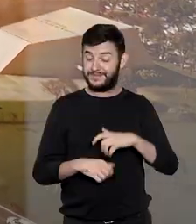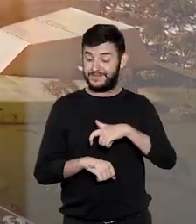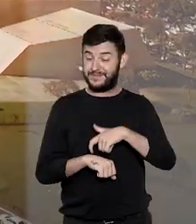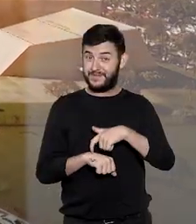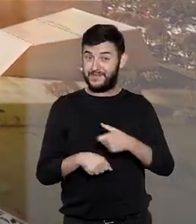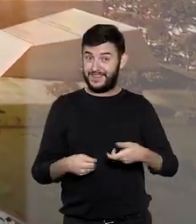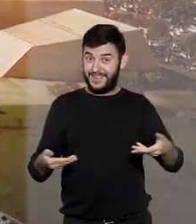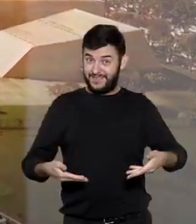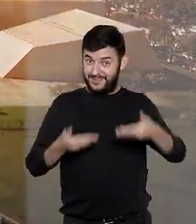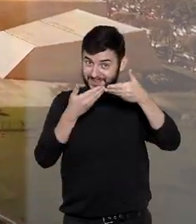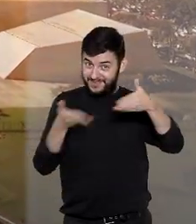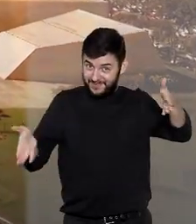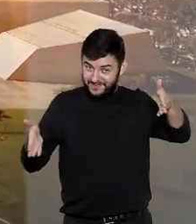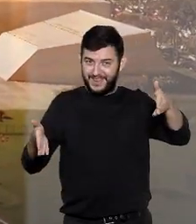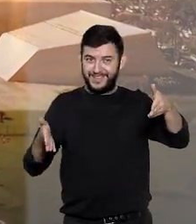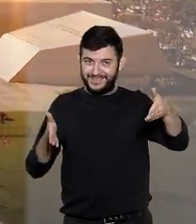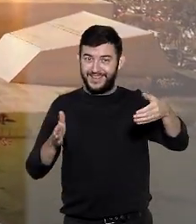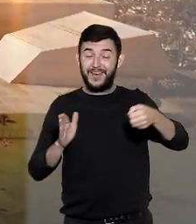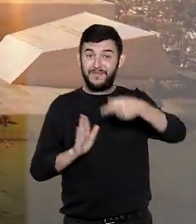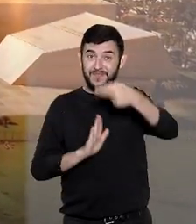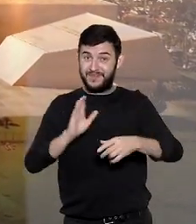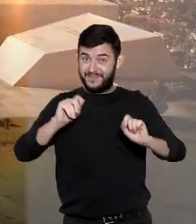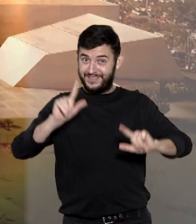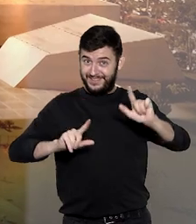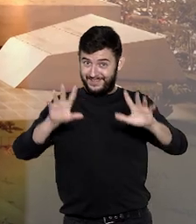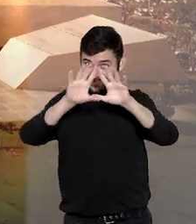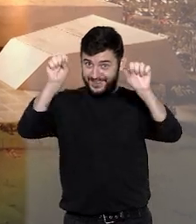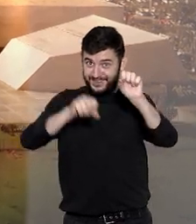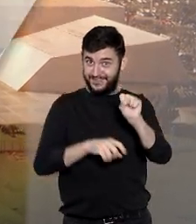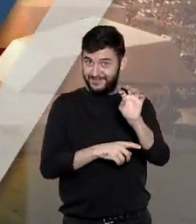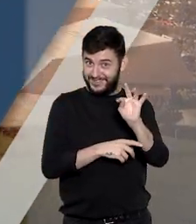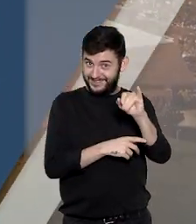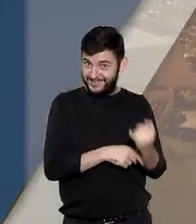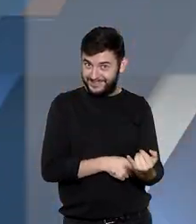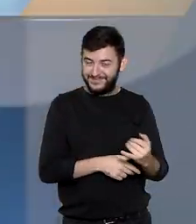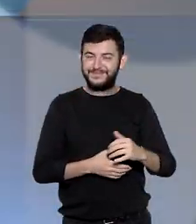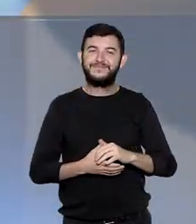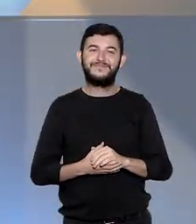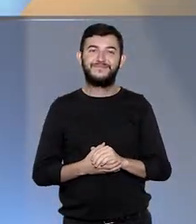Começa agora o programa do Superior Tribunal de Justiça.